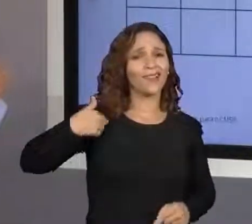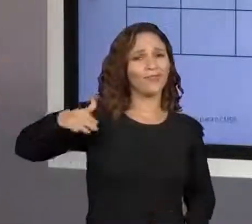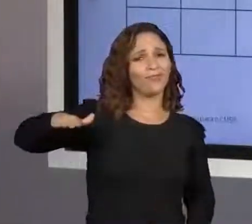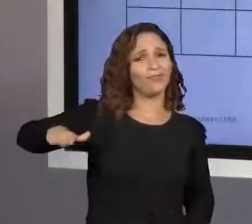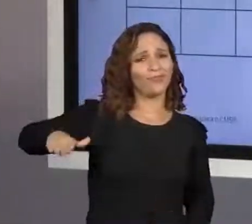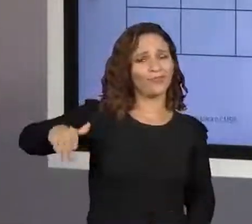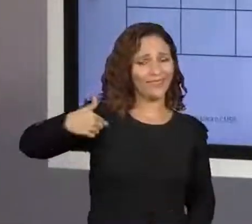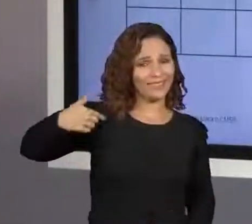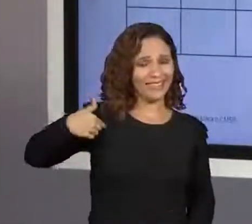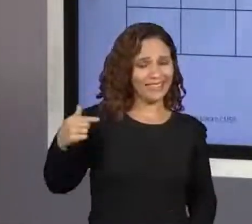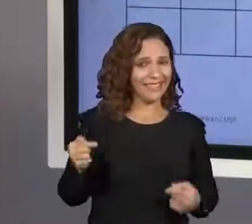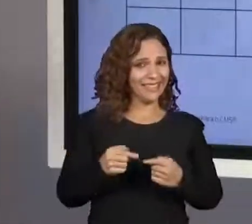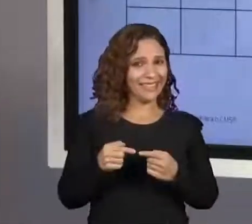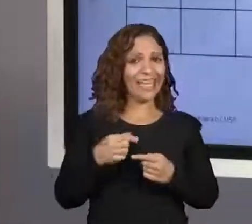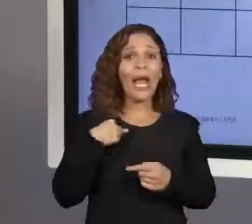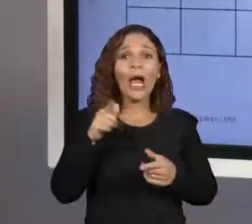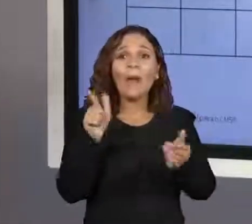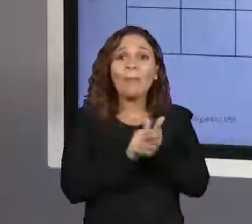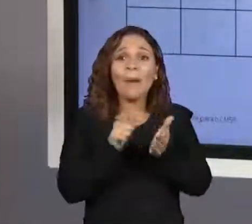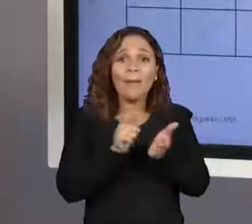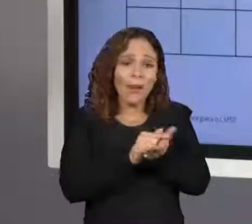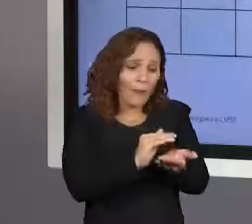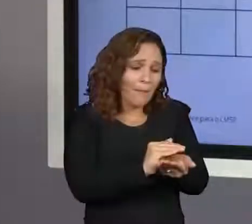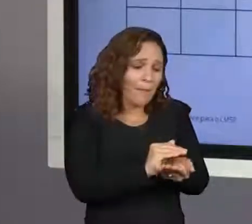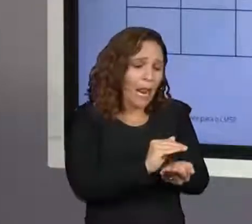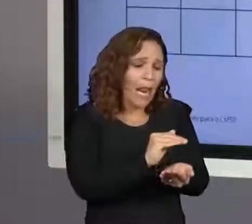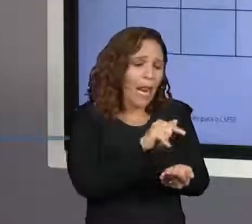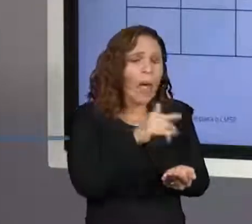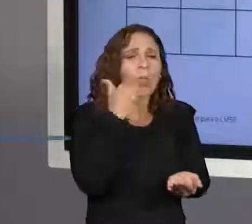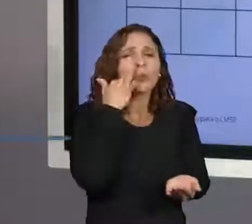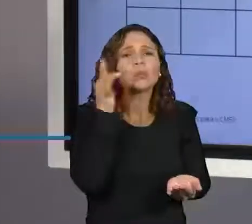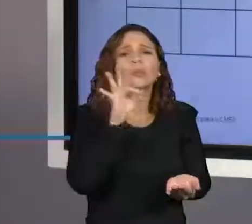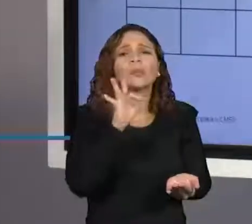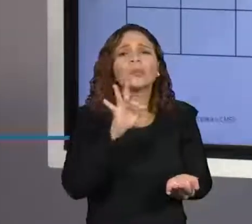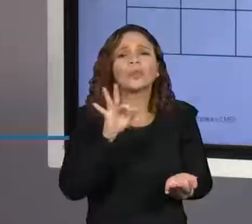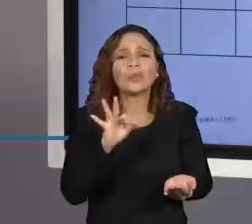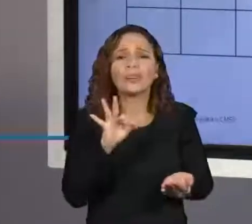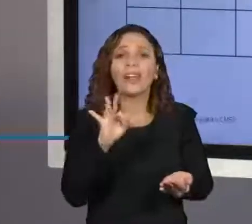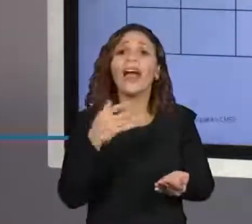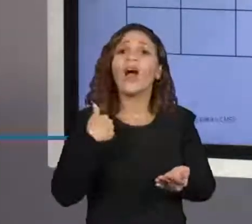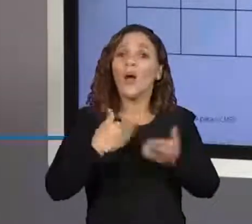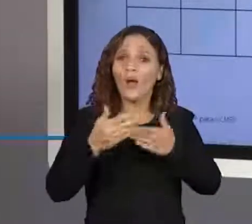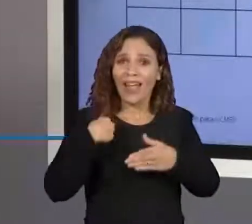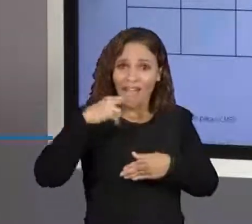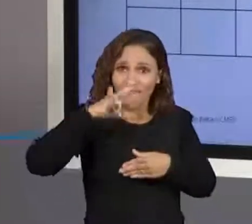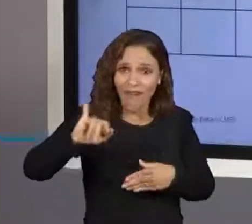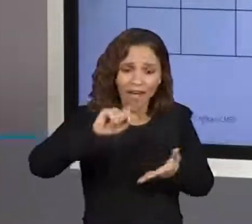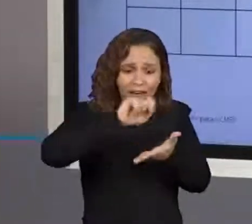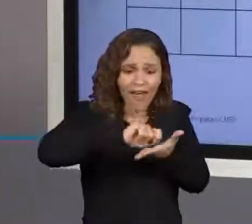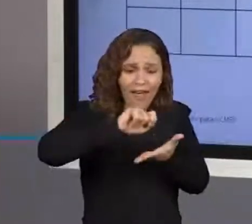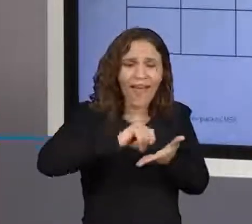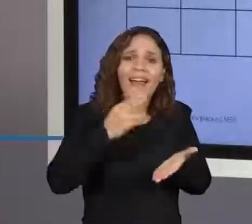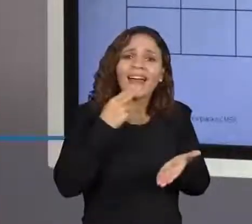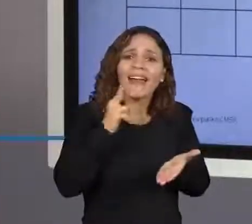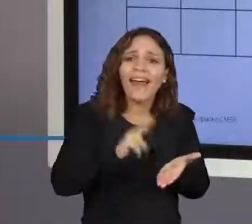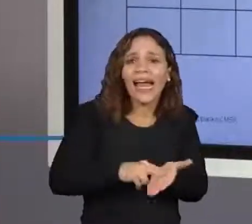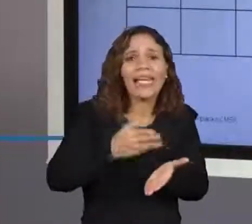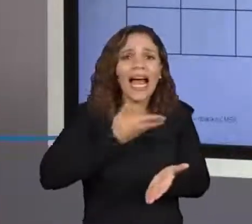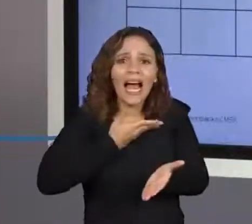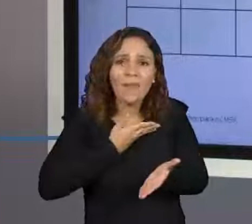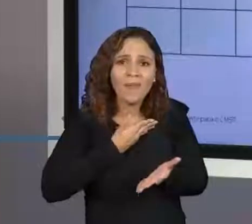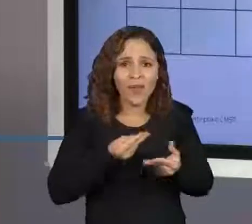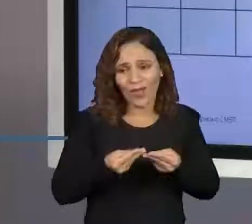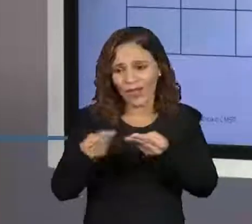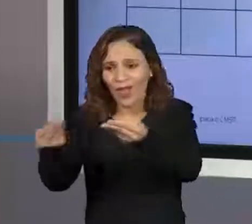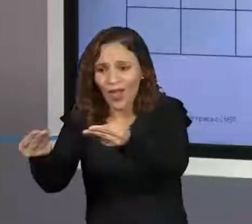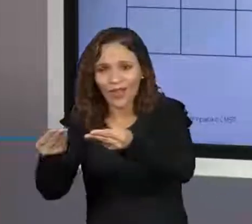Pro Juliana. A gente colecionava papéis, todos desenhadinhos, para escrever cartas para os amigos.